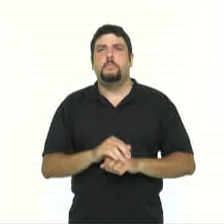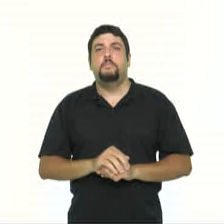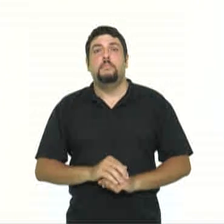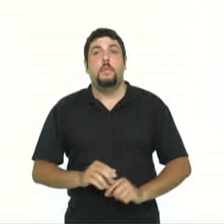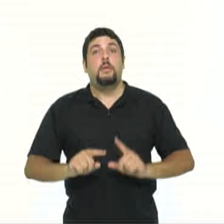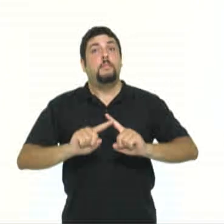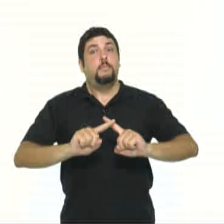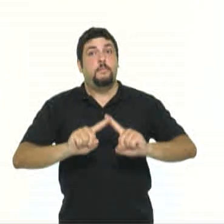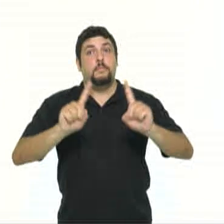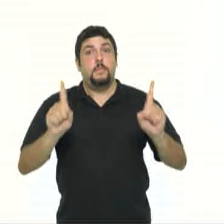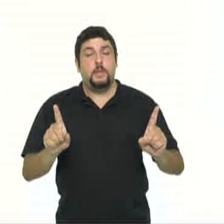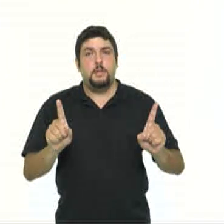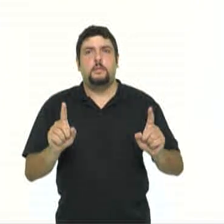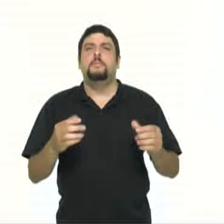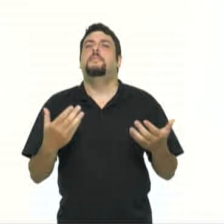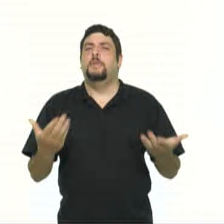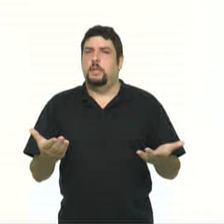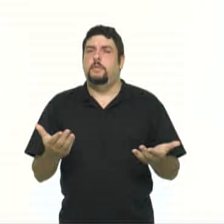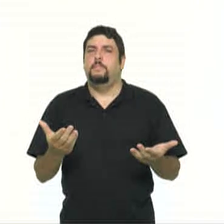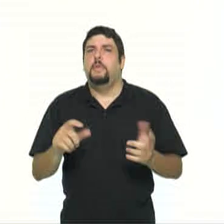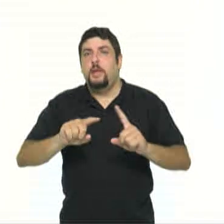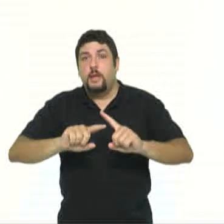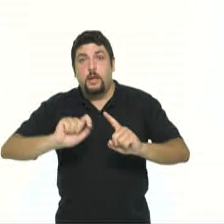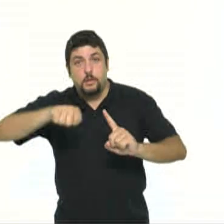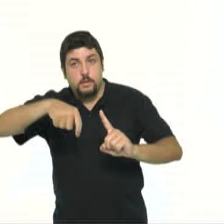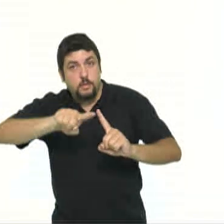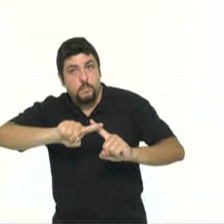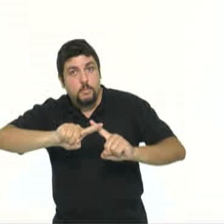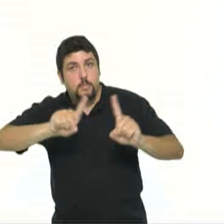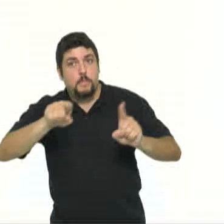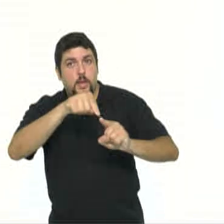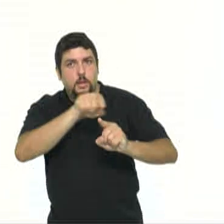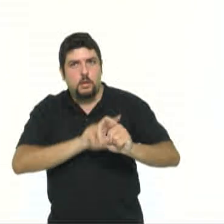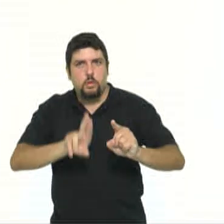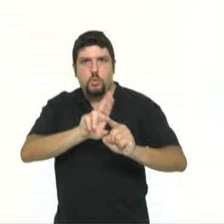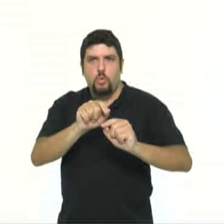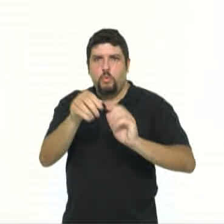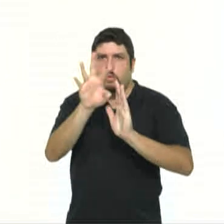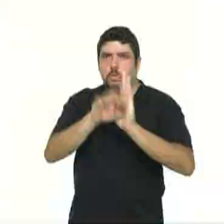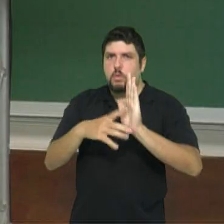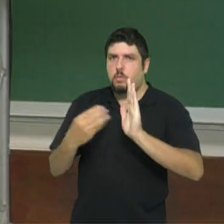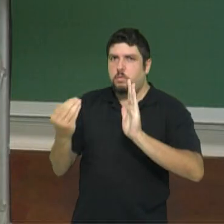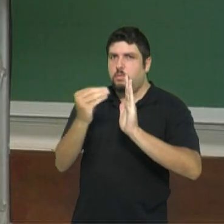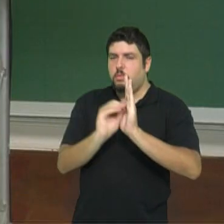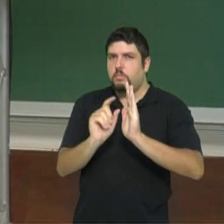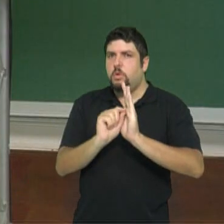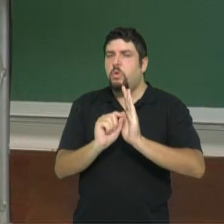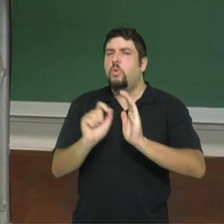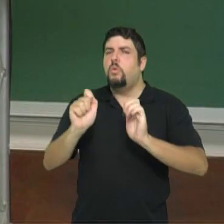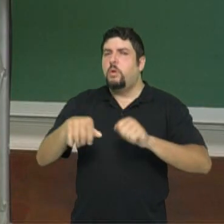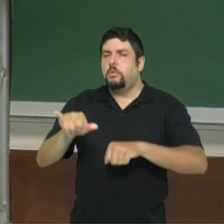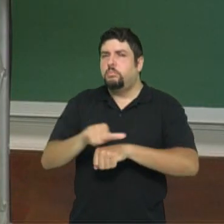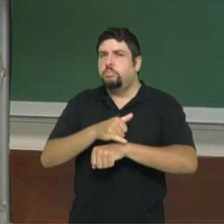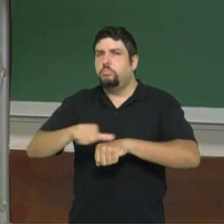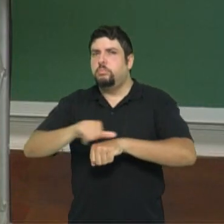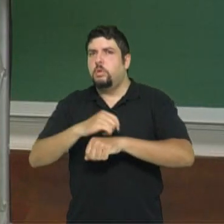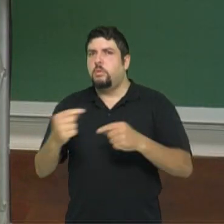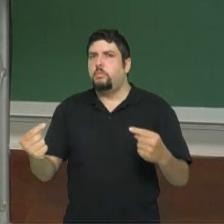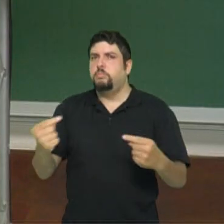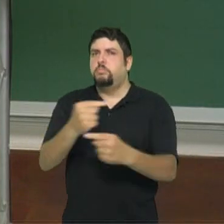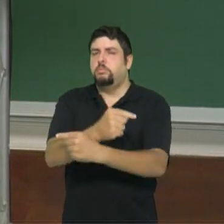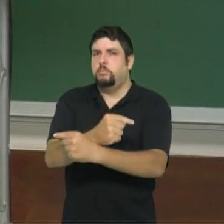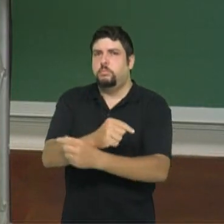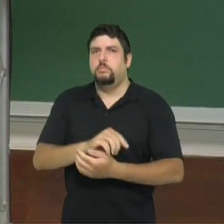a conjunção que o aluno Marcos Vinícius utilizou no texto para defender a ideia dele. Foi uma ideia de contraste, esse